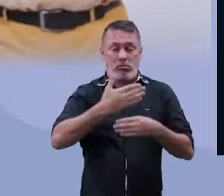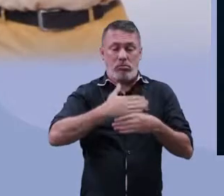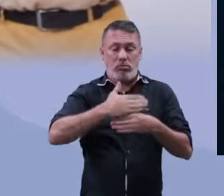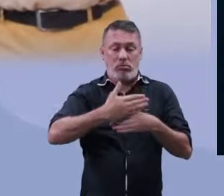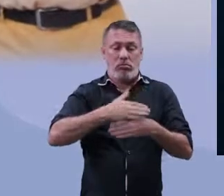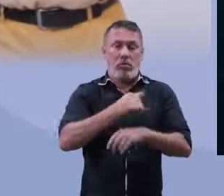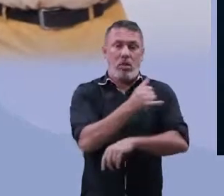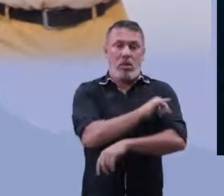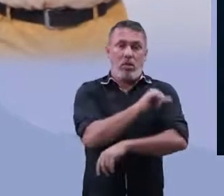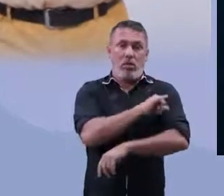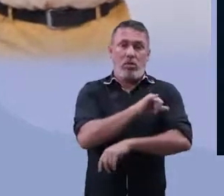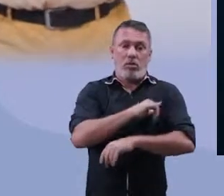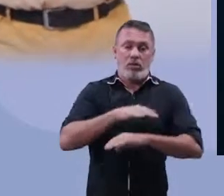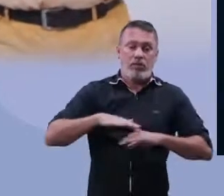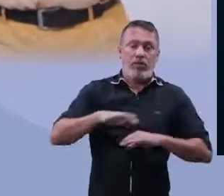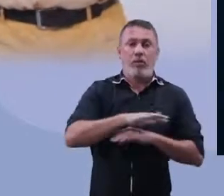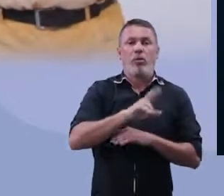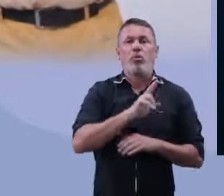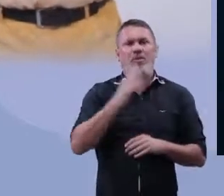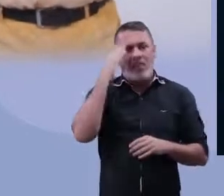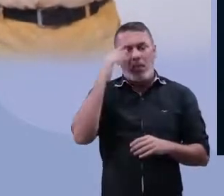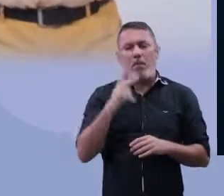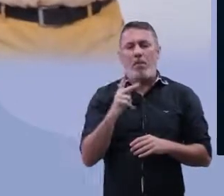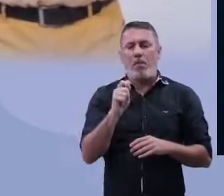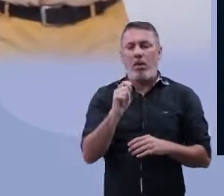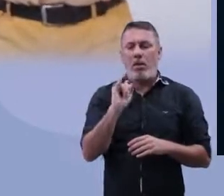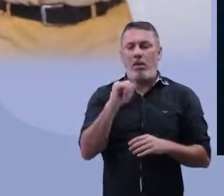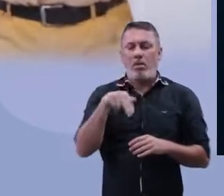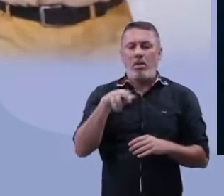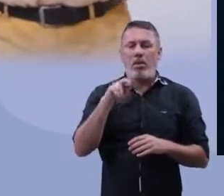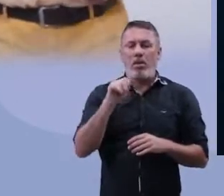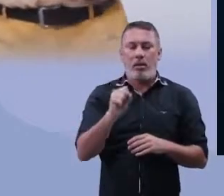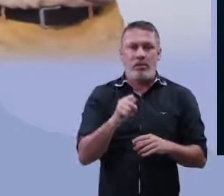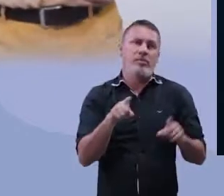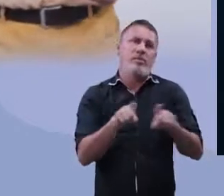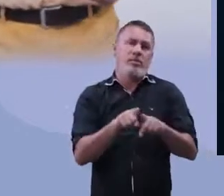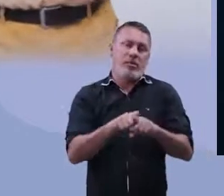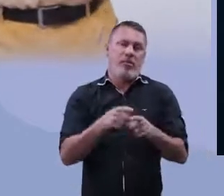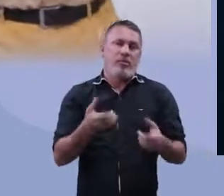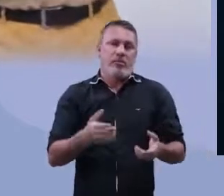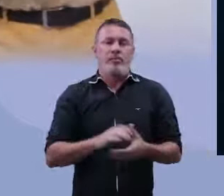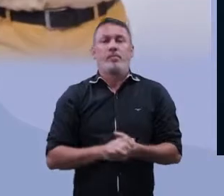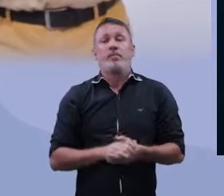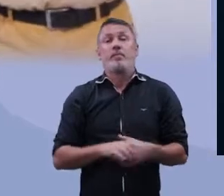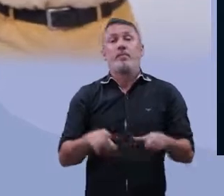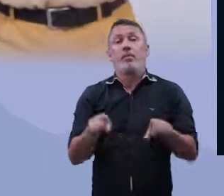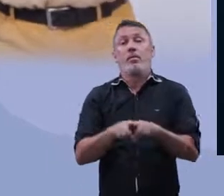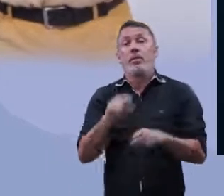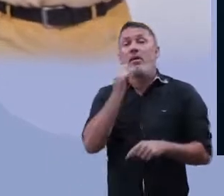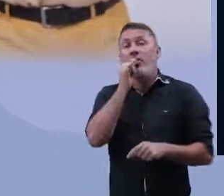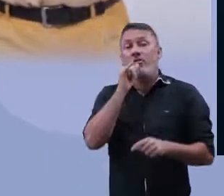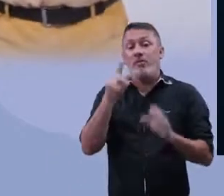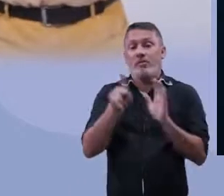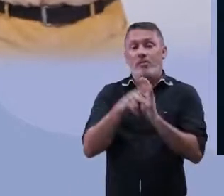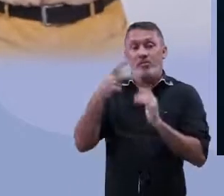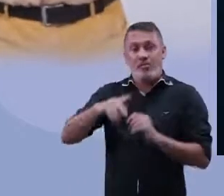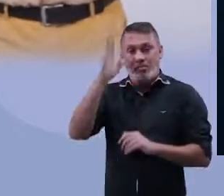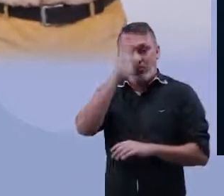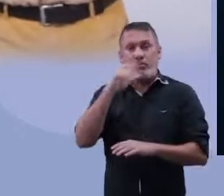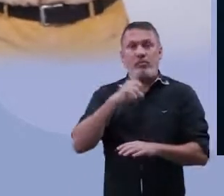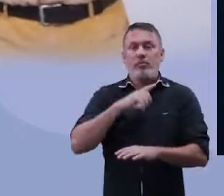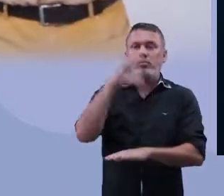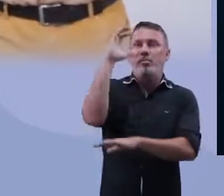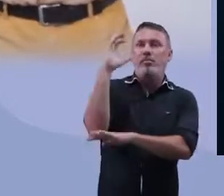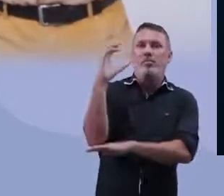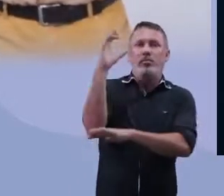usina Paineiras também, que é muito famosa. Né, quando nós falamos, por exemplo, da matriz energética brasileira quanto à eólica, né,